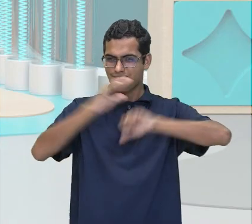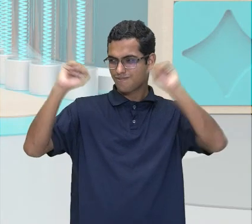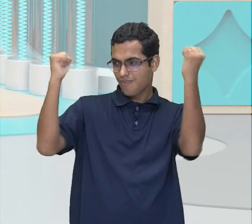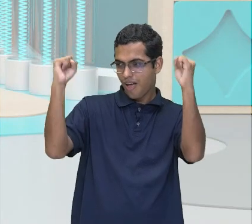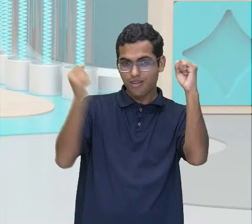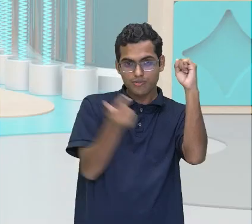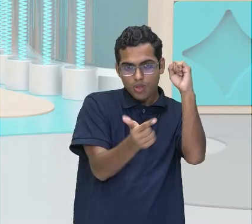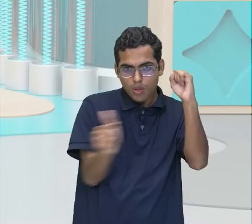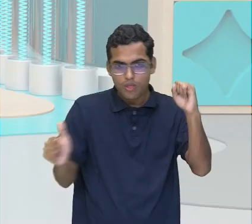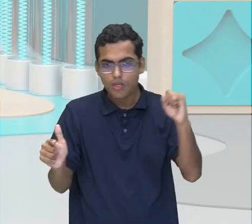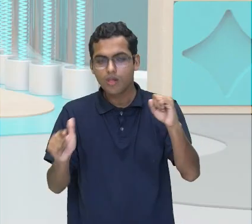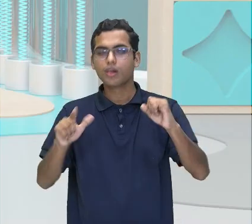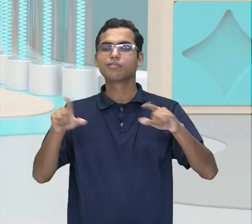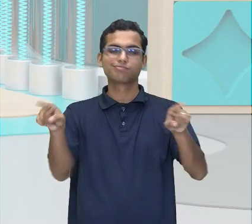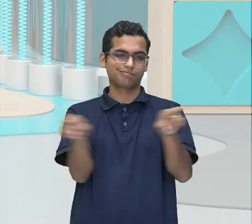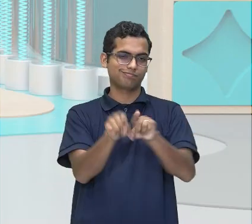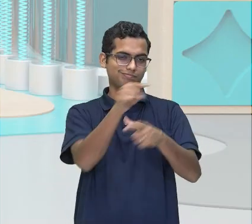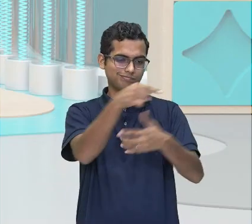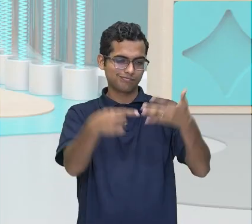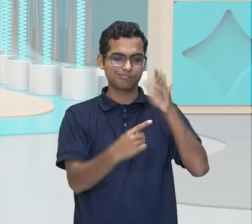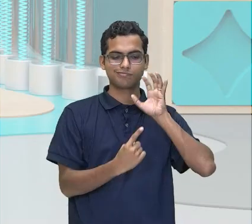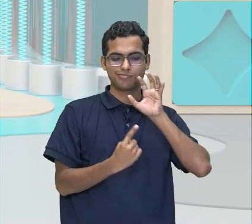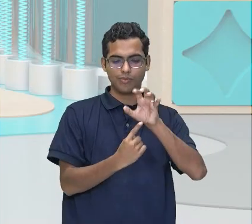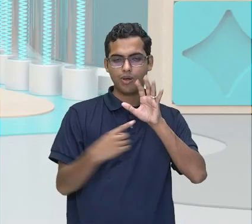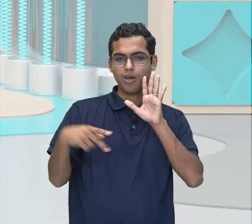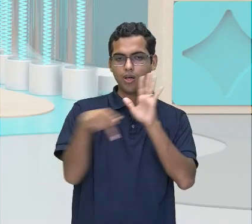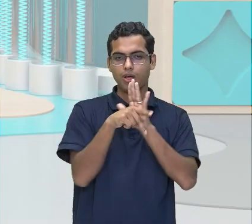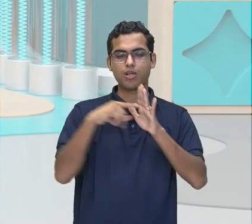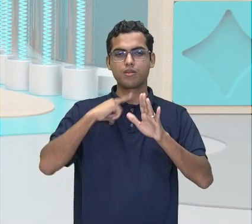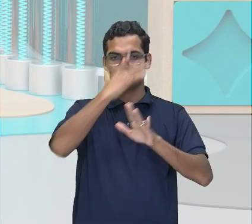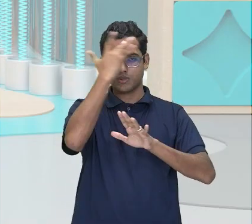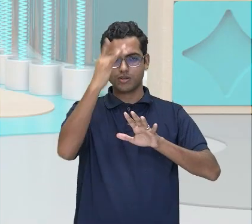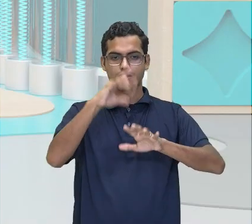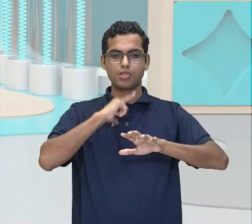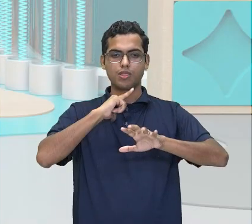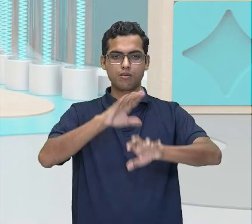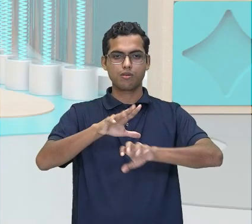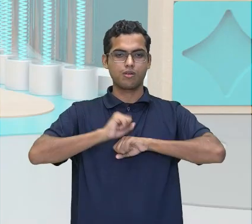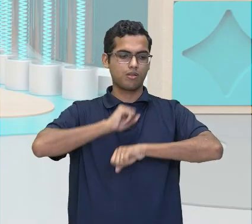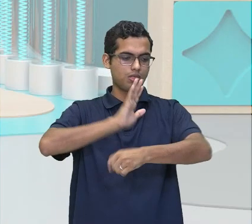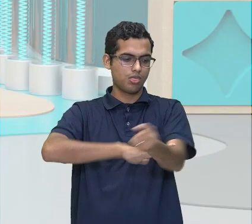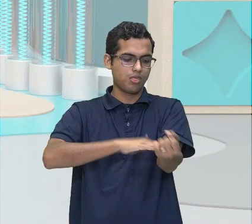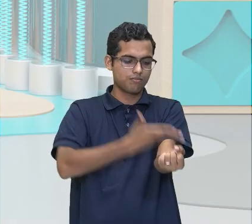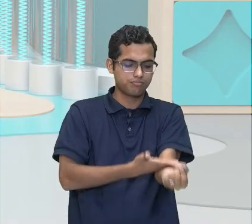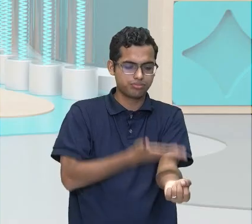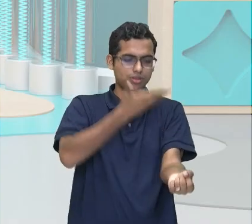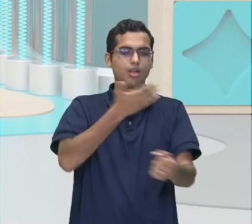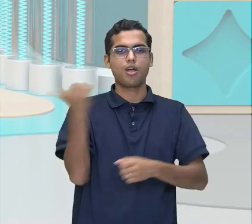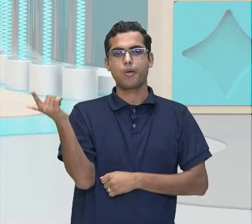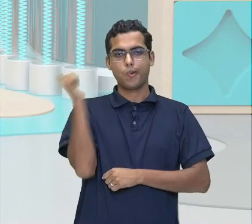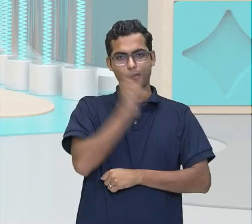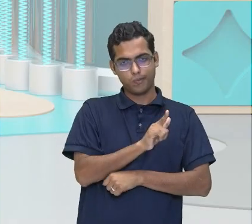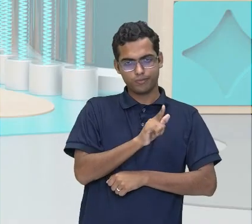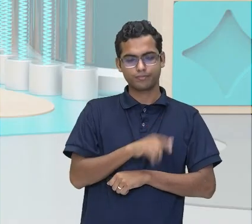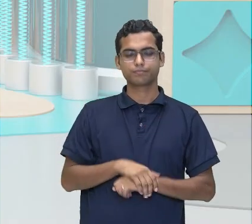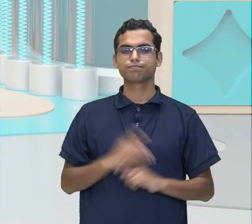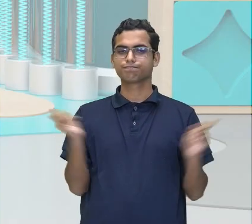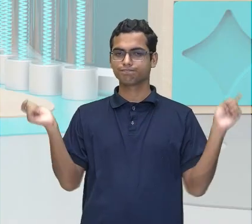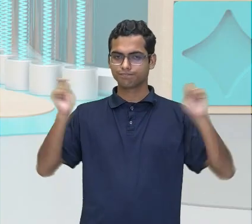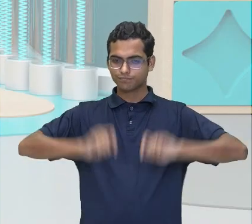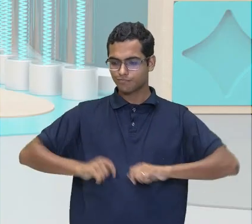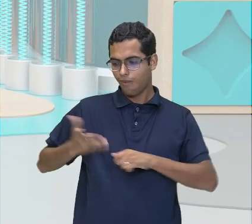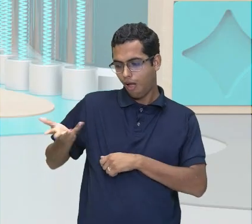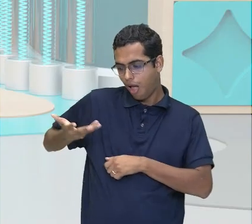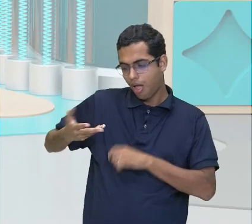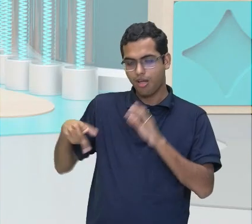risco para a hipertensão arterial, né? Podem causar um aceleramento, aí, uma